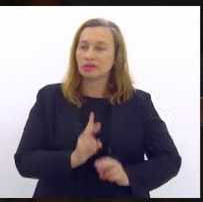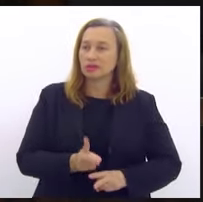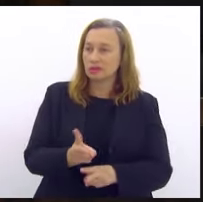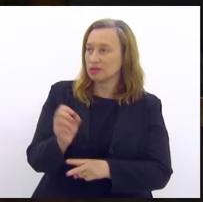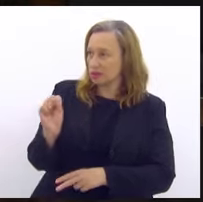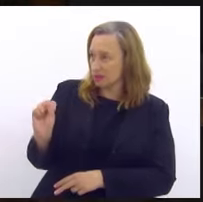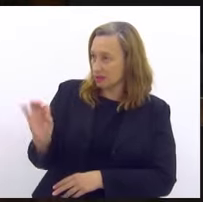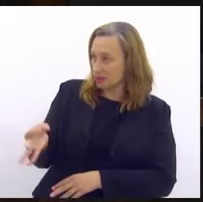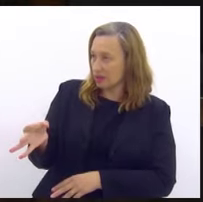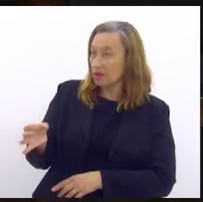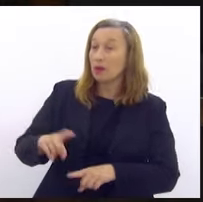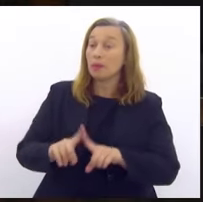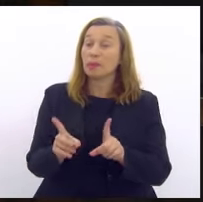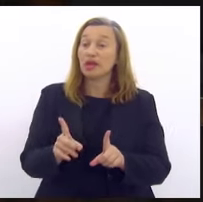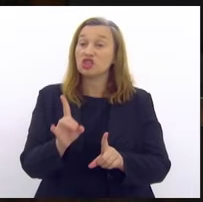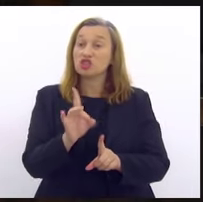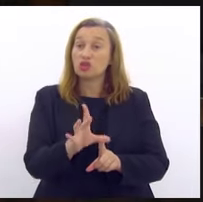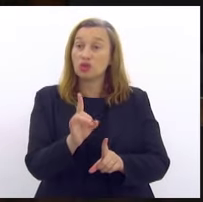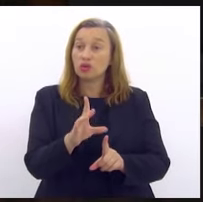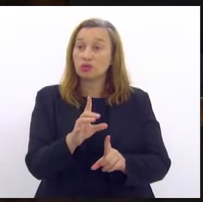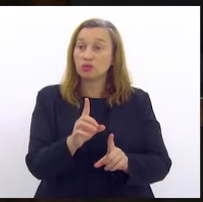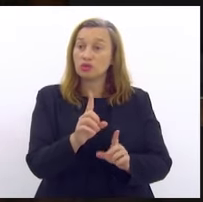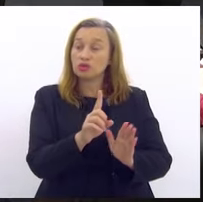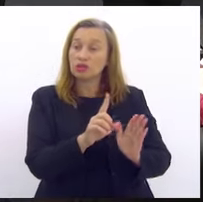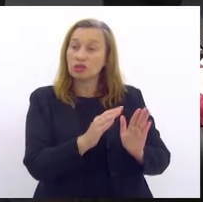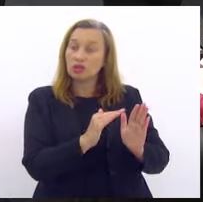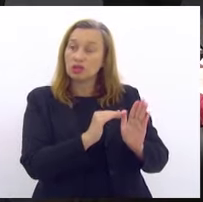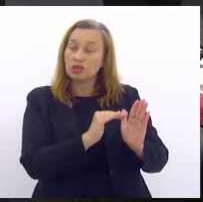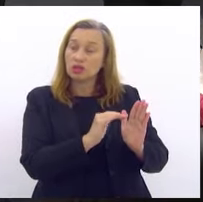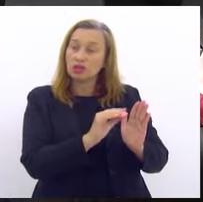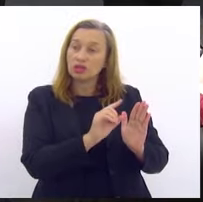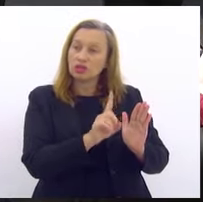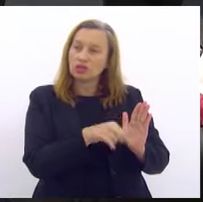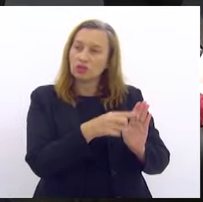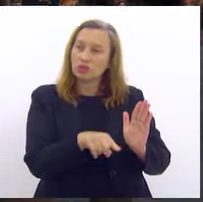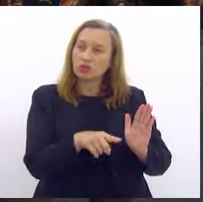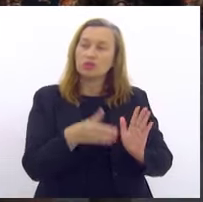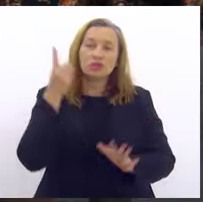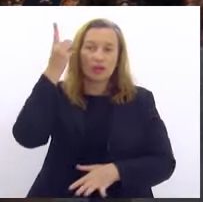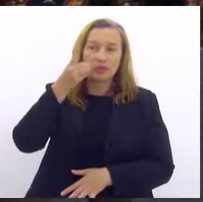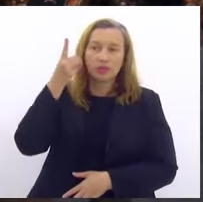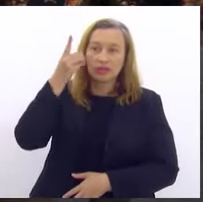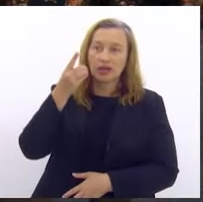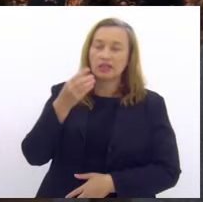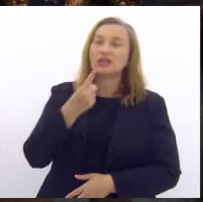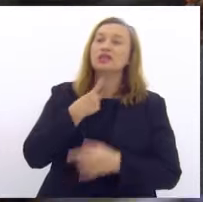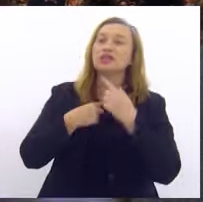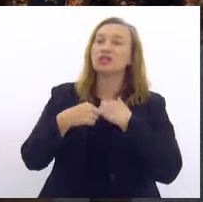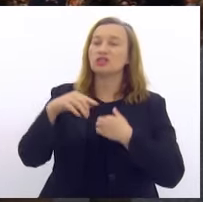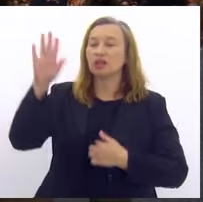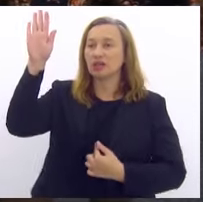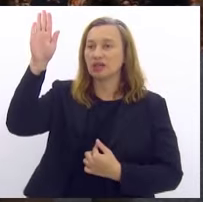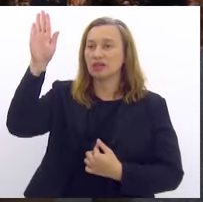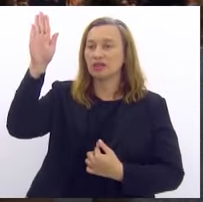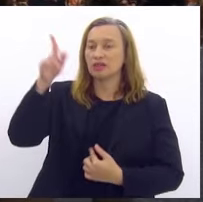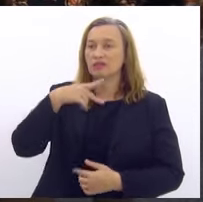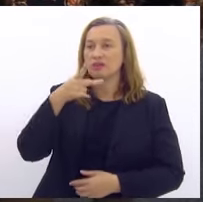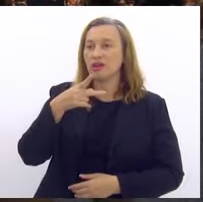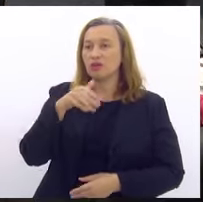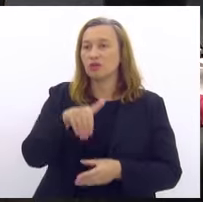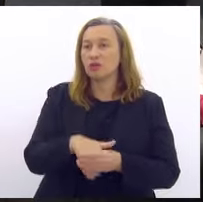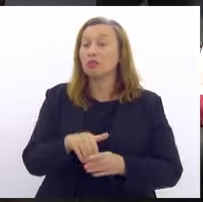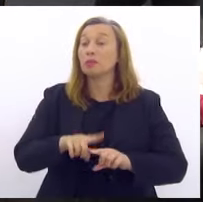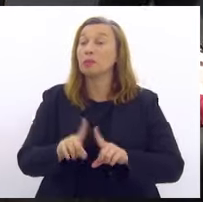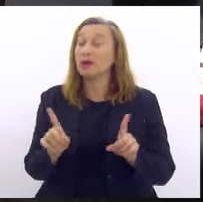correto? Isso, só nos rejeitados, senhor presidente. O deputado que desejar levanta o braço e assinala o seu voto. Perfeito,